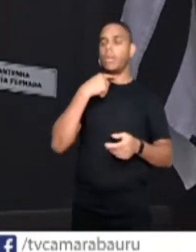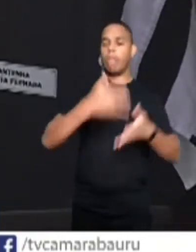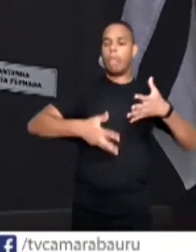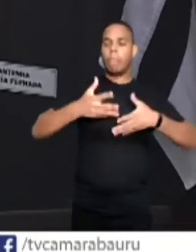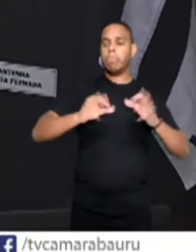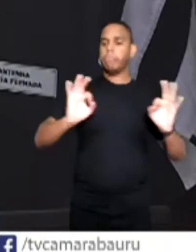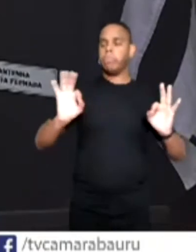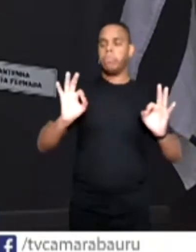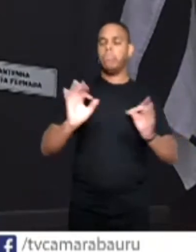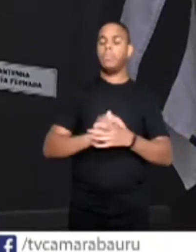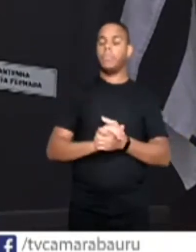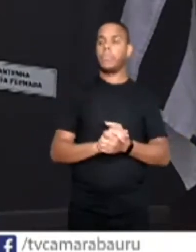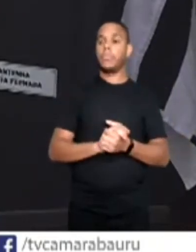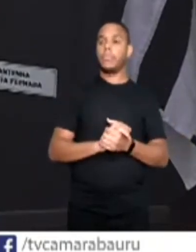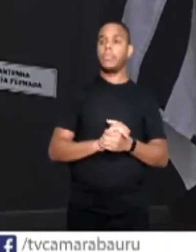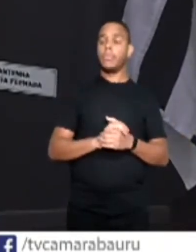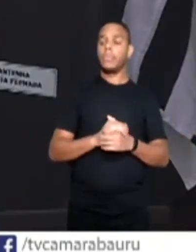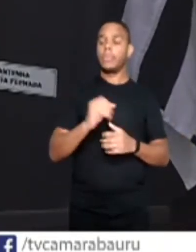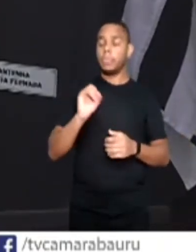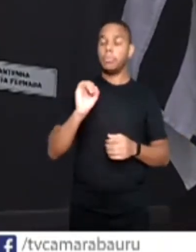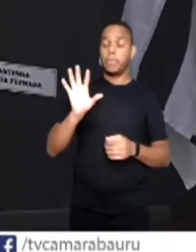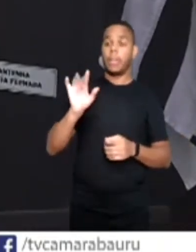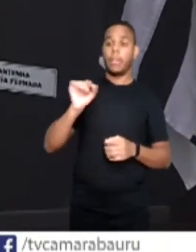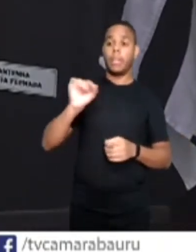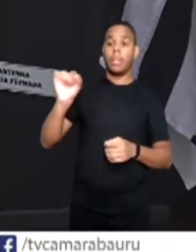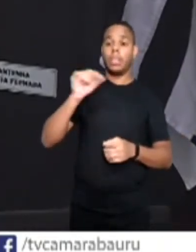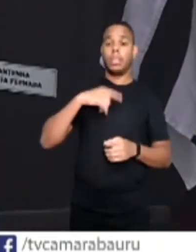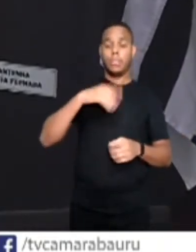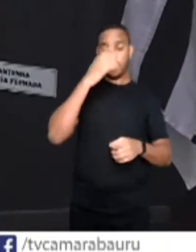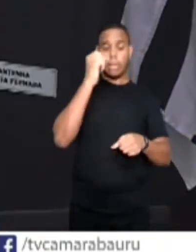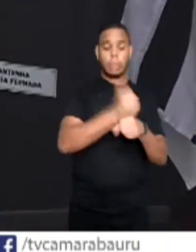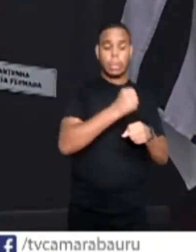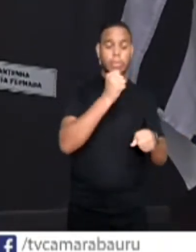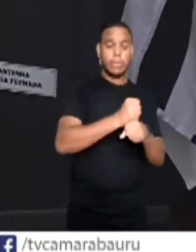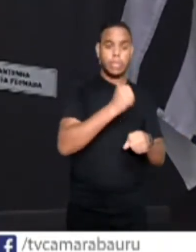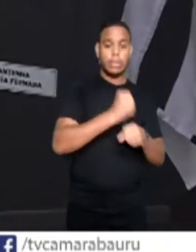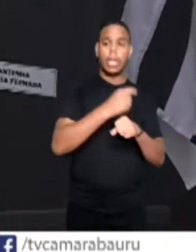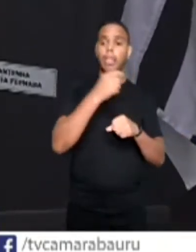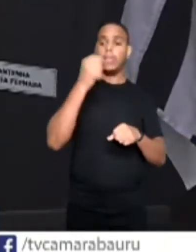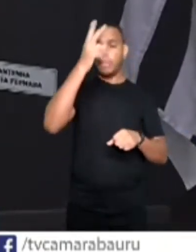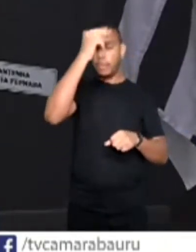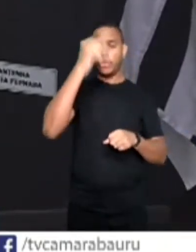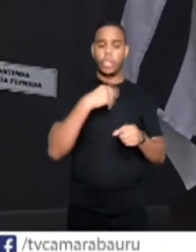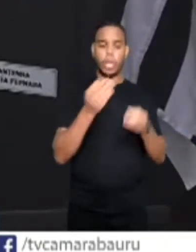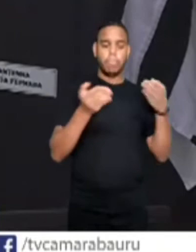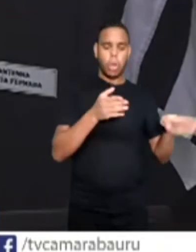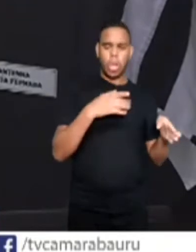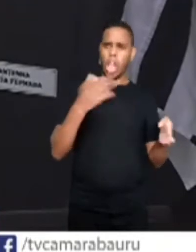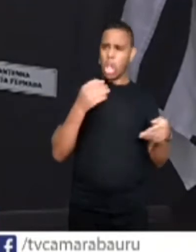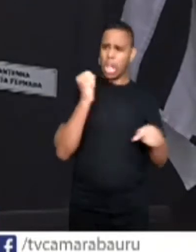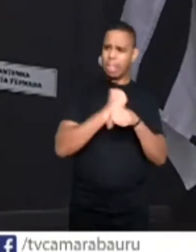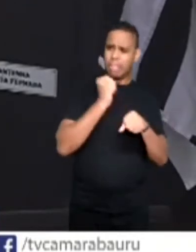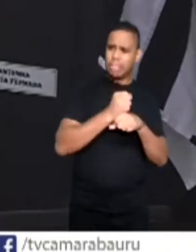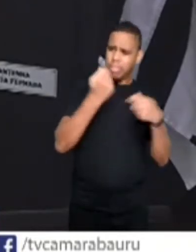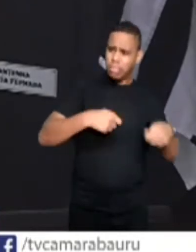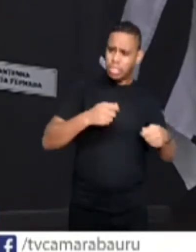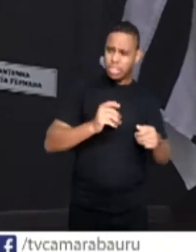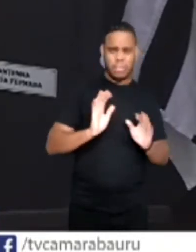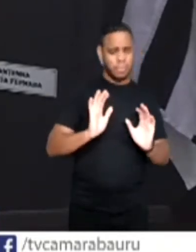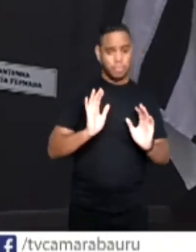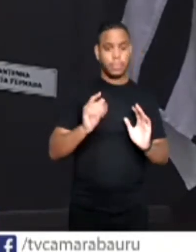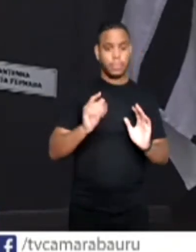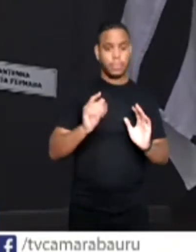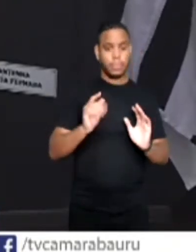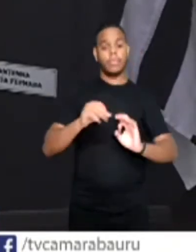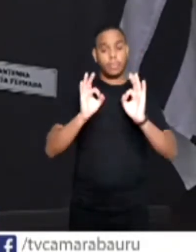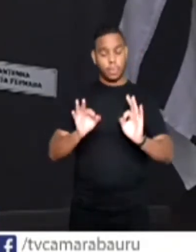Praticamente é um desserviço lá, quebrar aquilo que a própria prefeitura foi lá e fez. Mas eu tenho certeza que os nossos apontamentos,